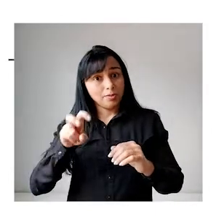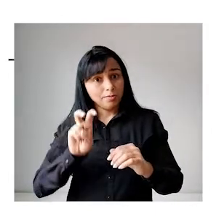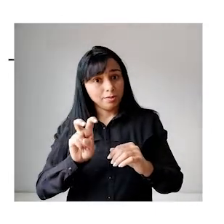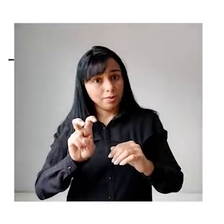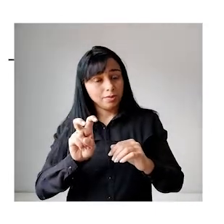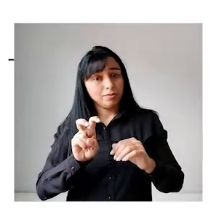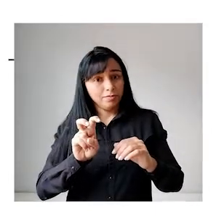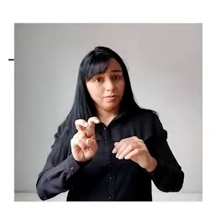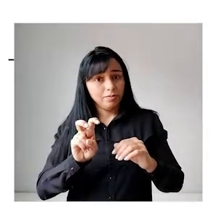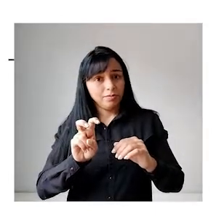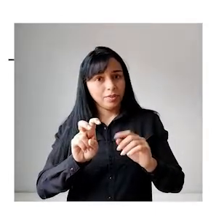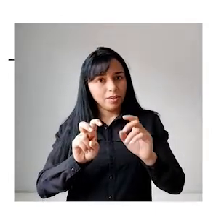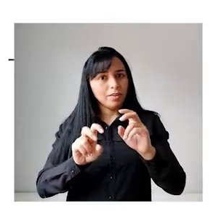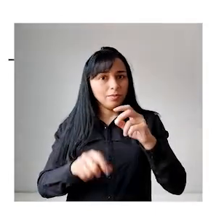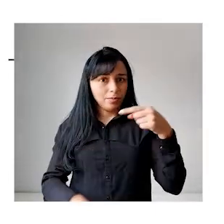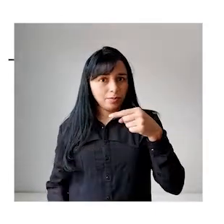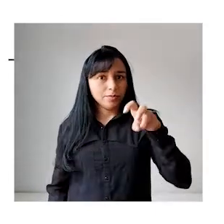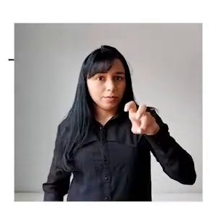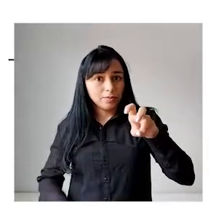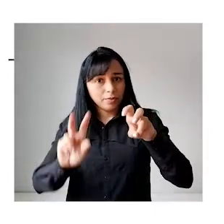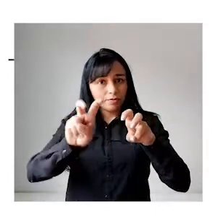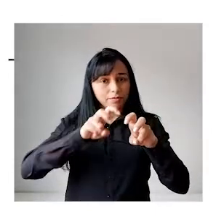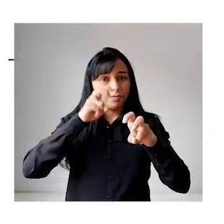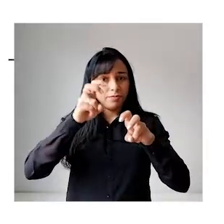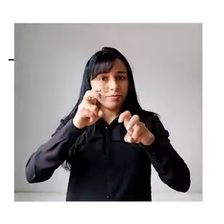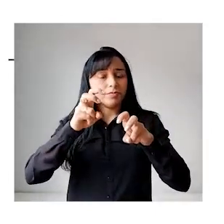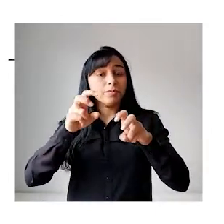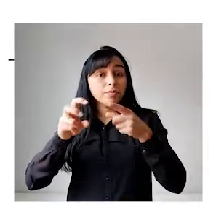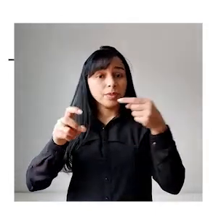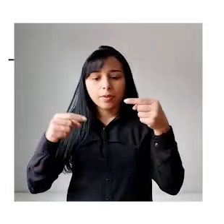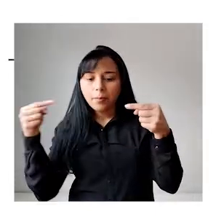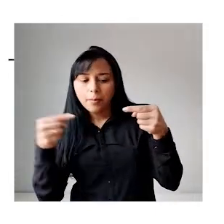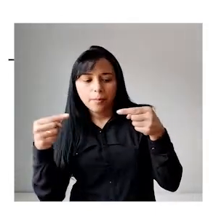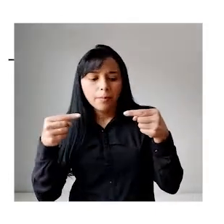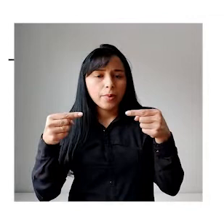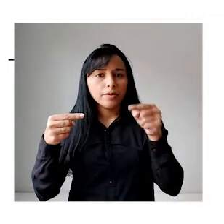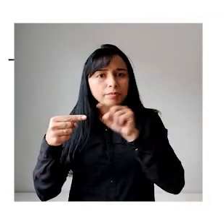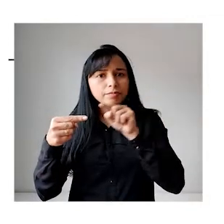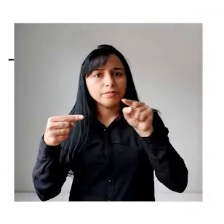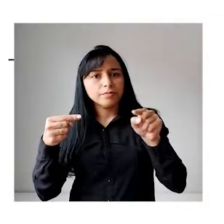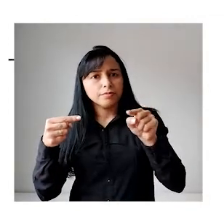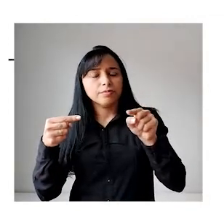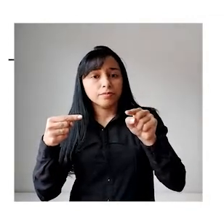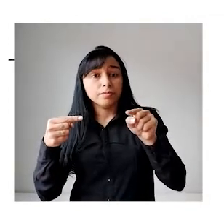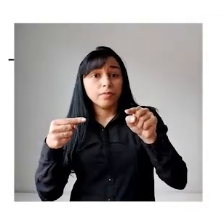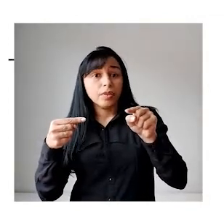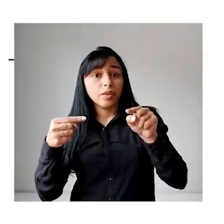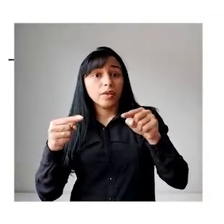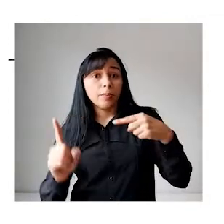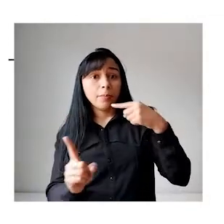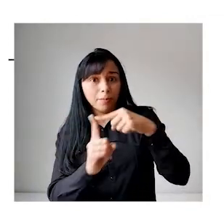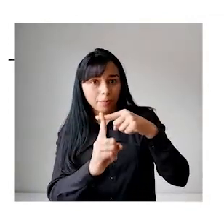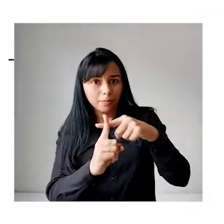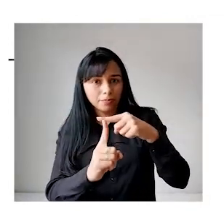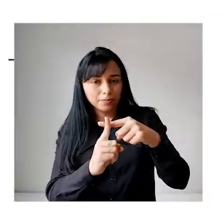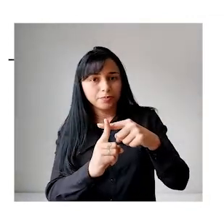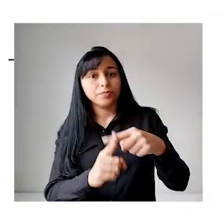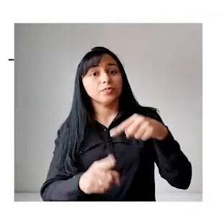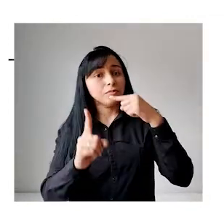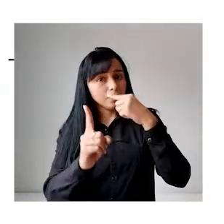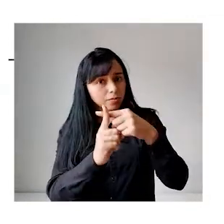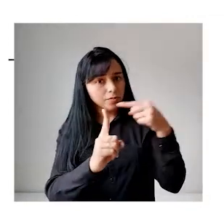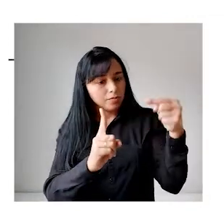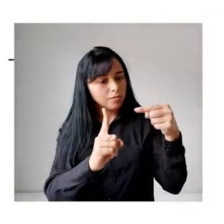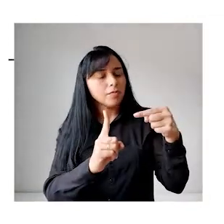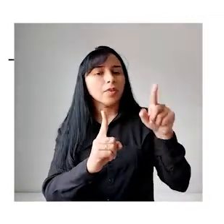elevado à quinta, a gente tem menos que multiplica menos é mais que multiplica menos é menos